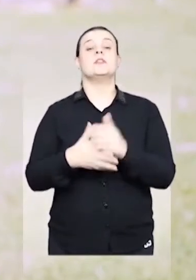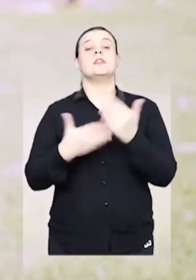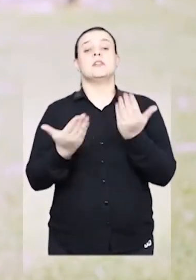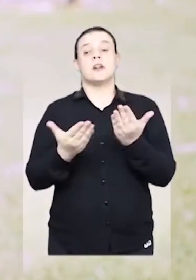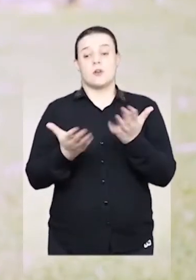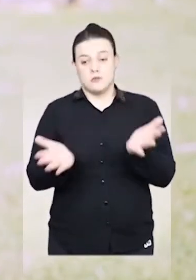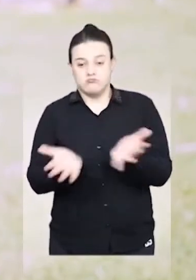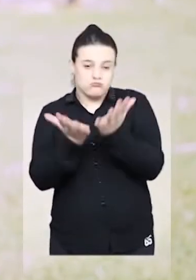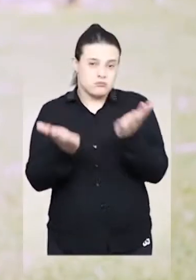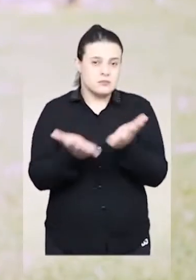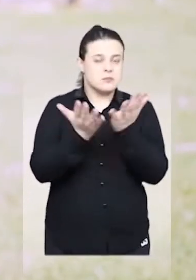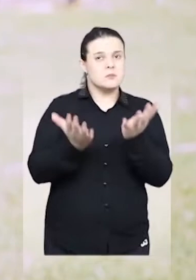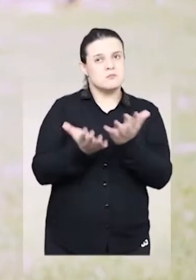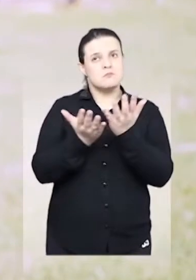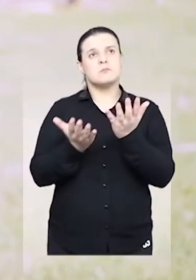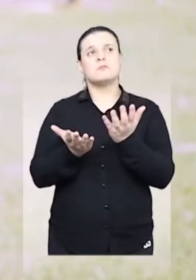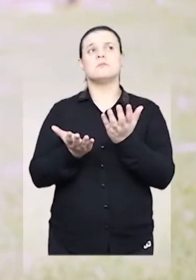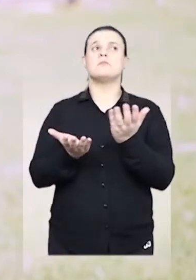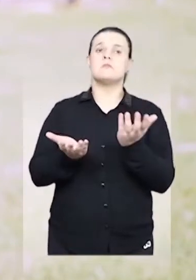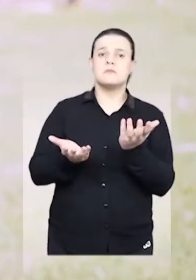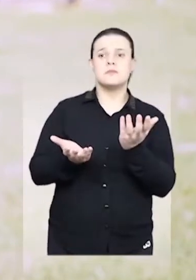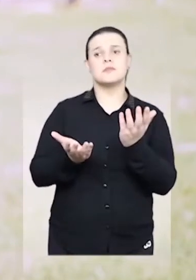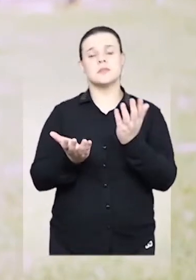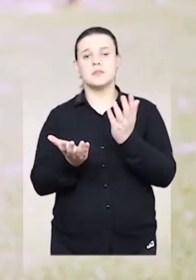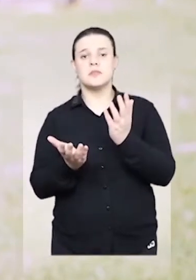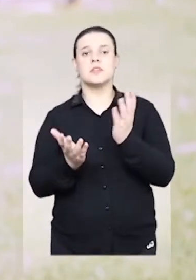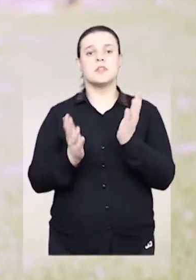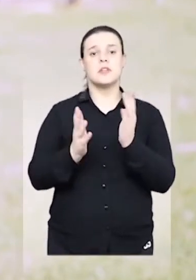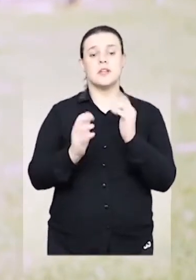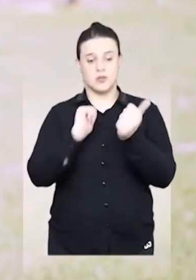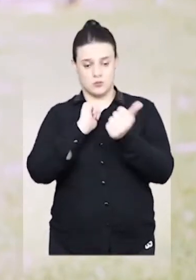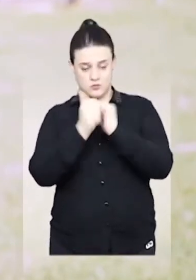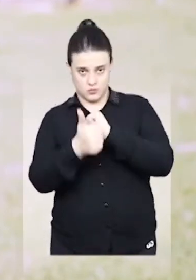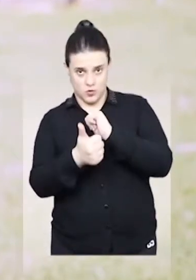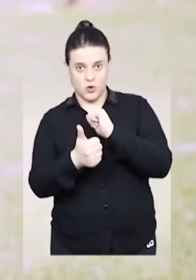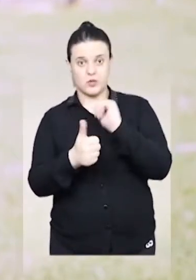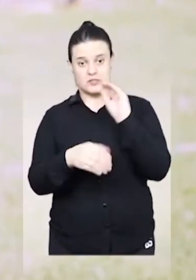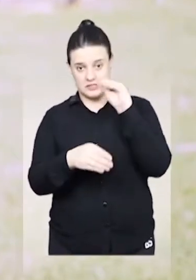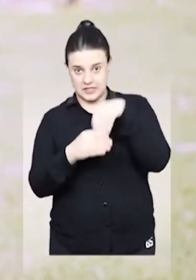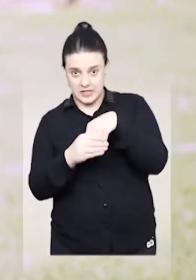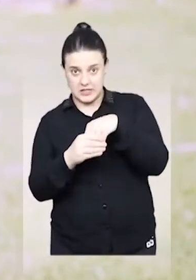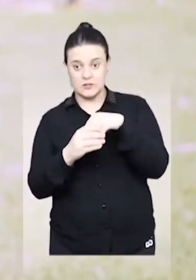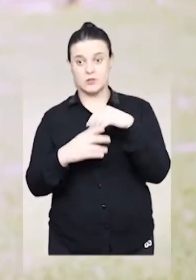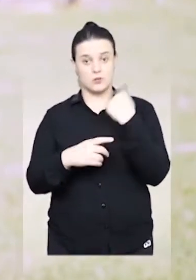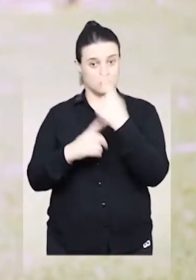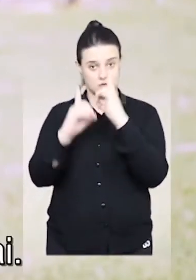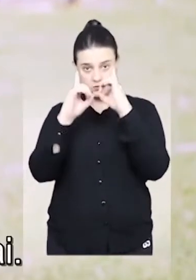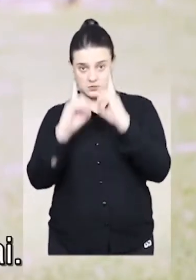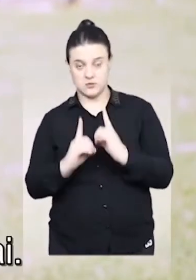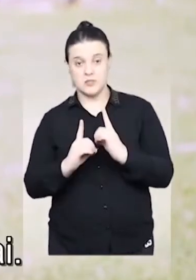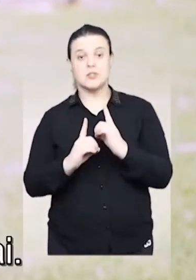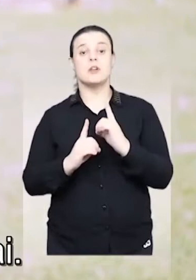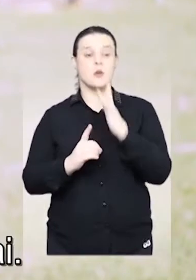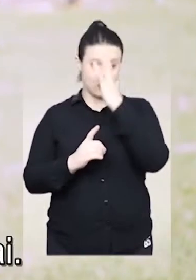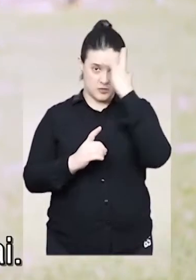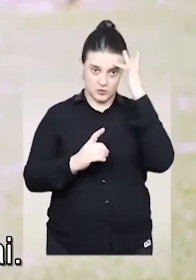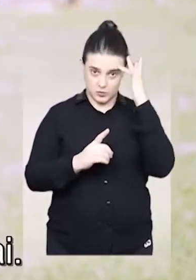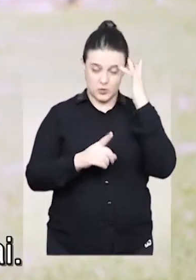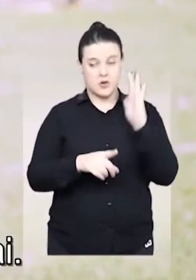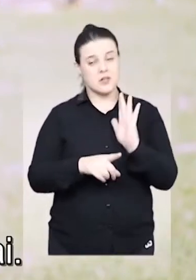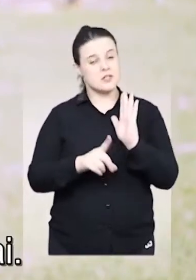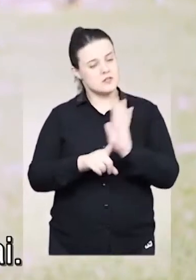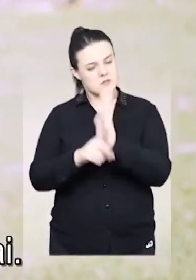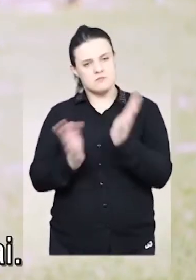E quanto a incentivadores dentro do esporte e como deficiente, uma das maiores